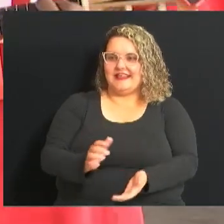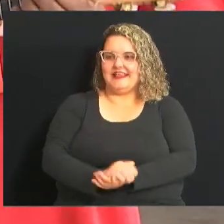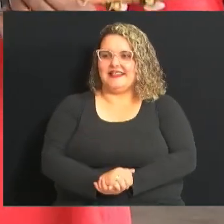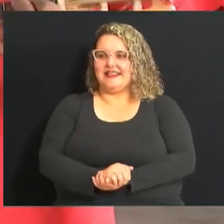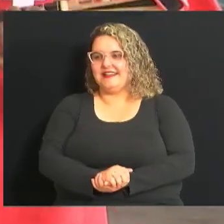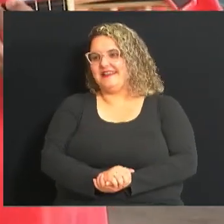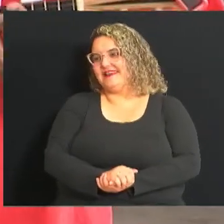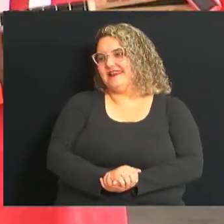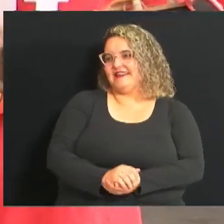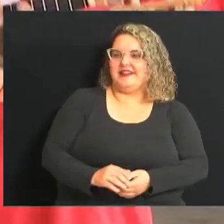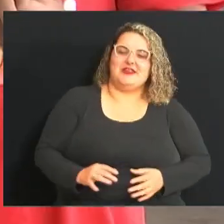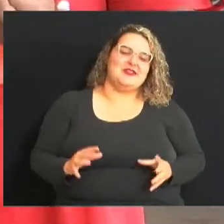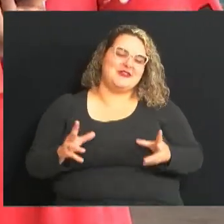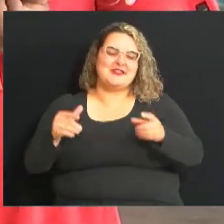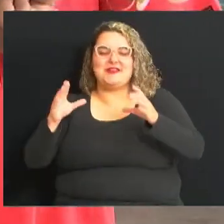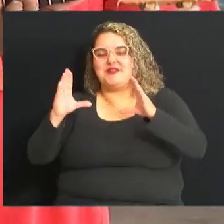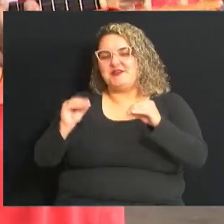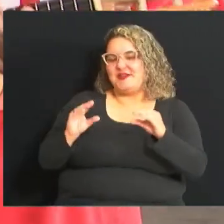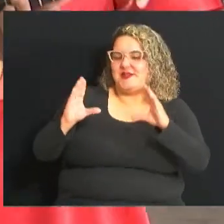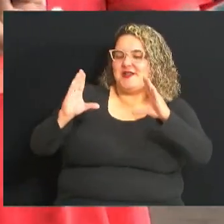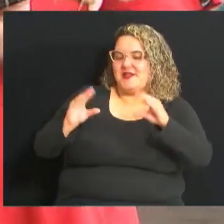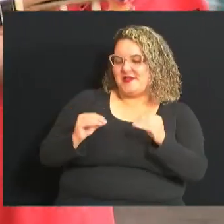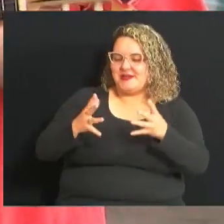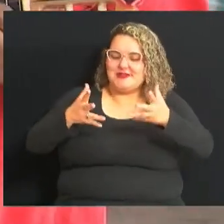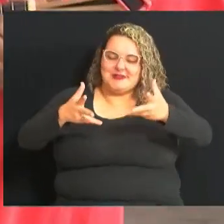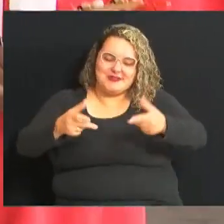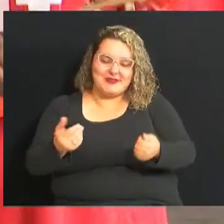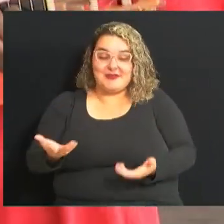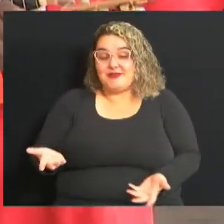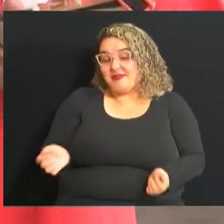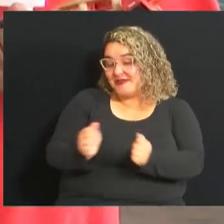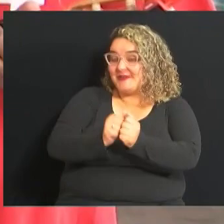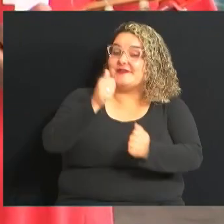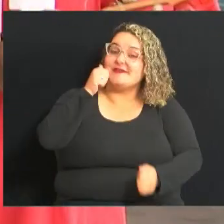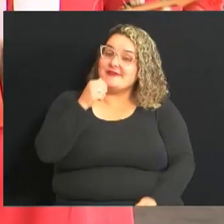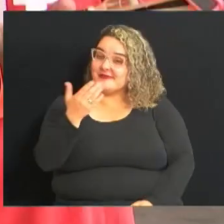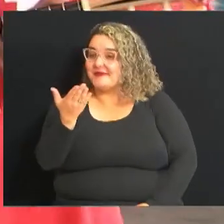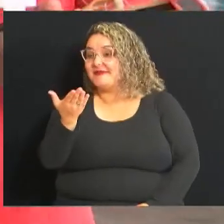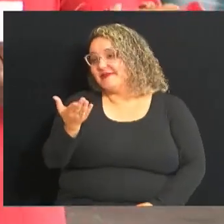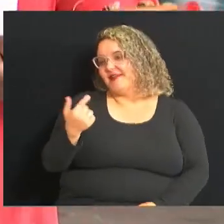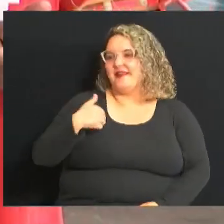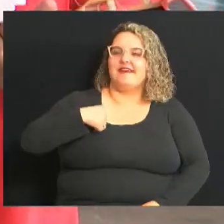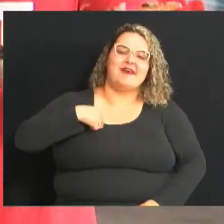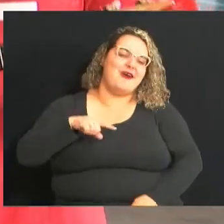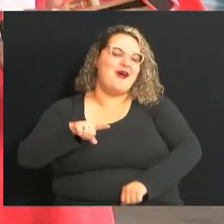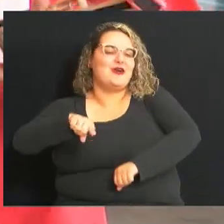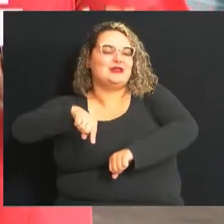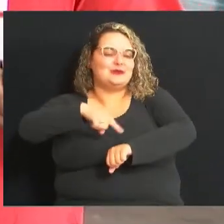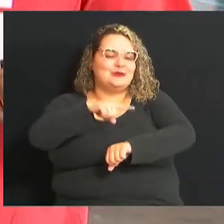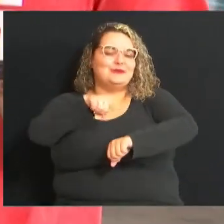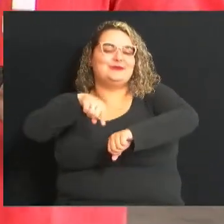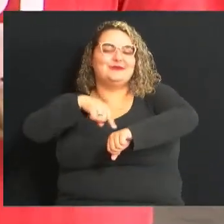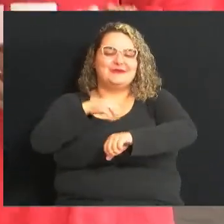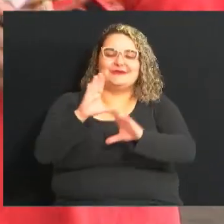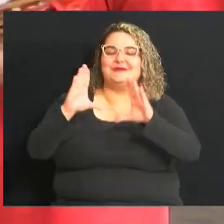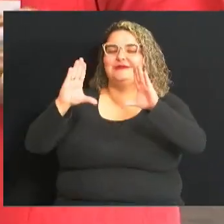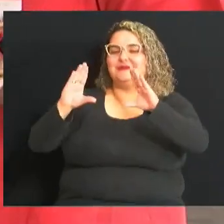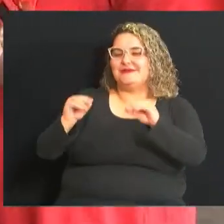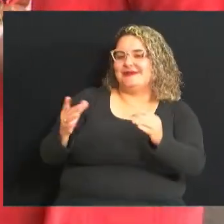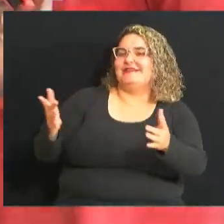noite toda, noite toda, noite toda, noite toda, com você, mulher. Eu vou a noite toda, noite toda, noite toda,